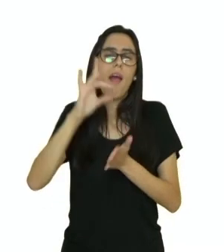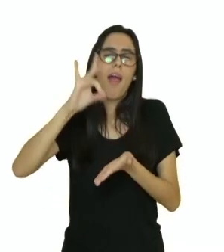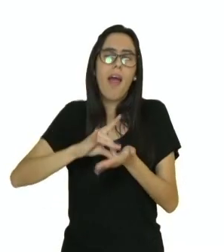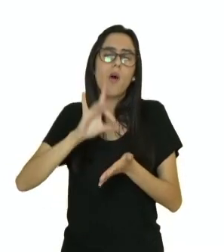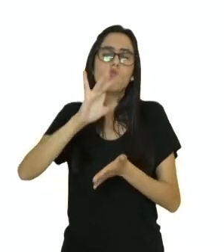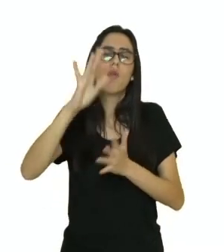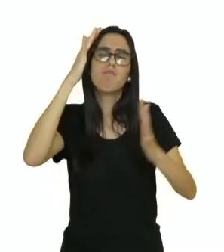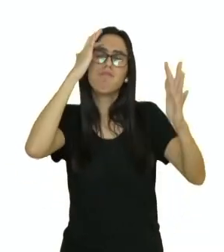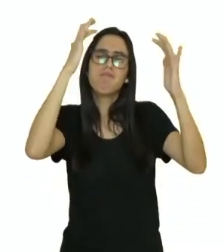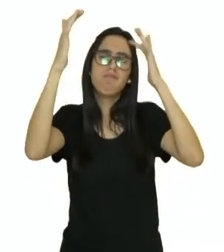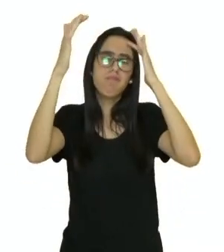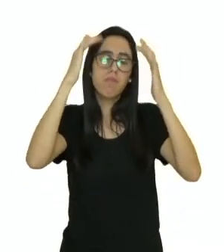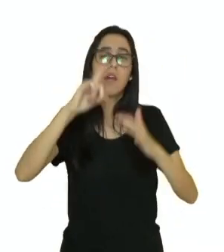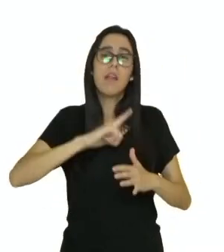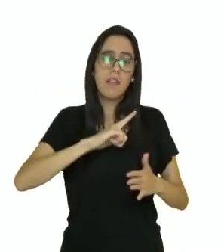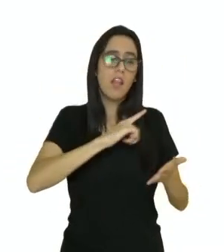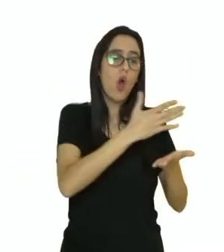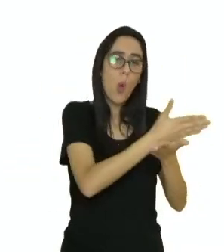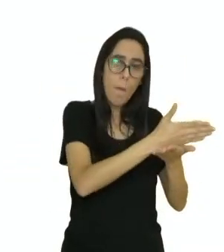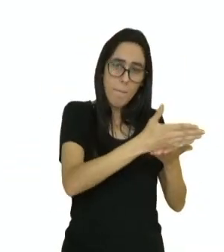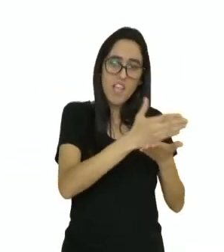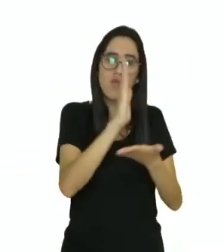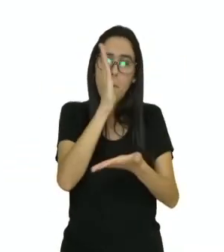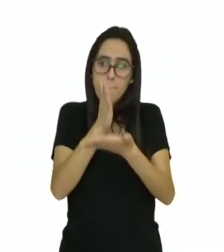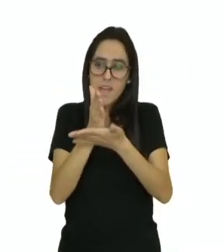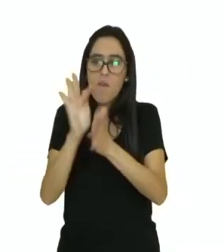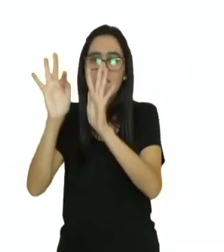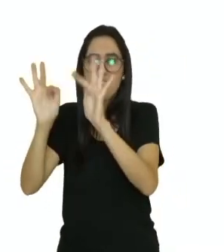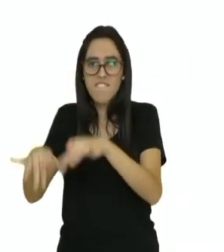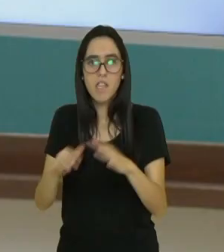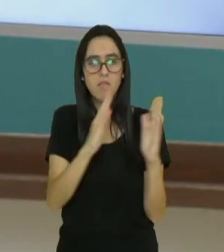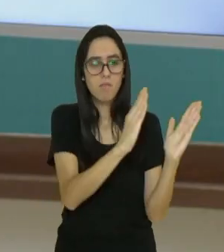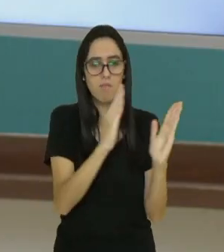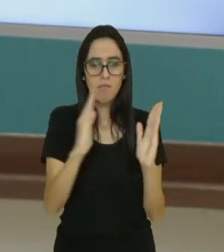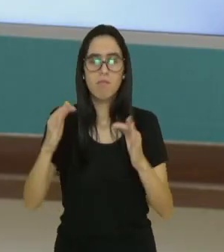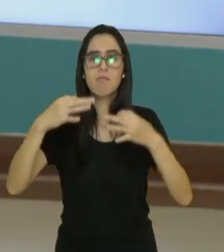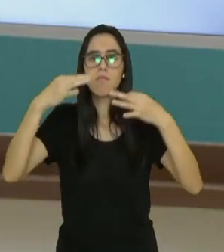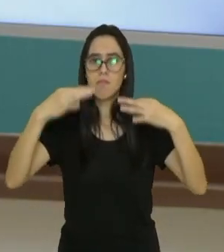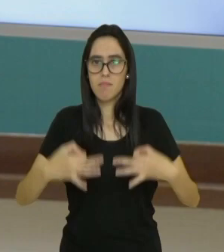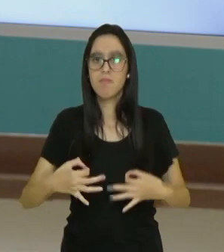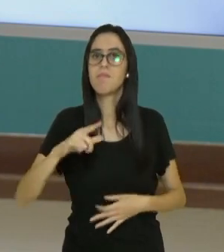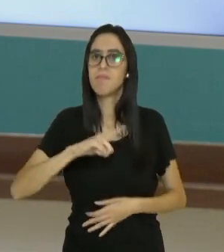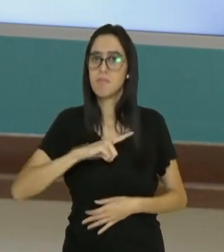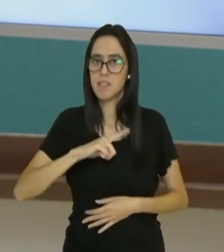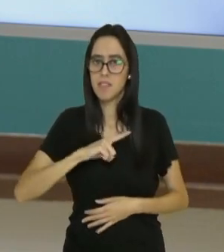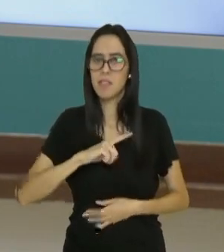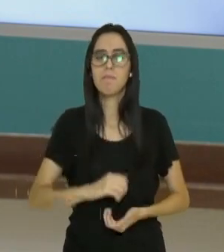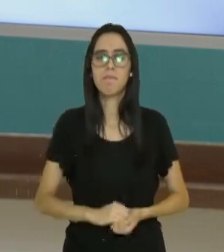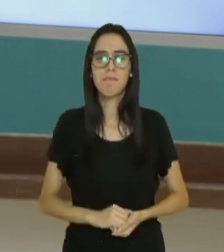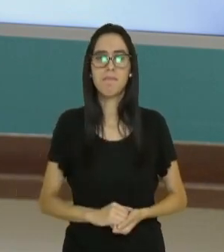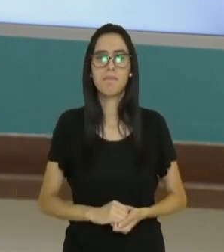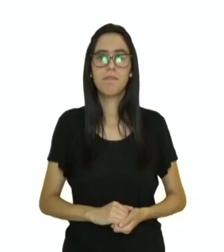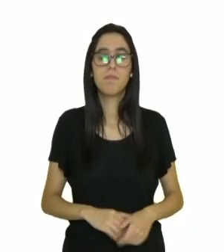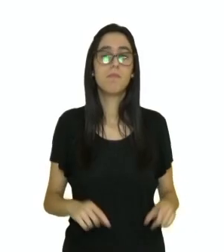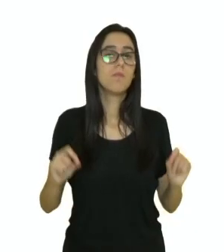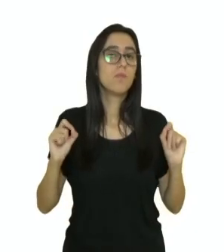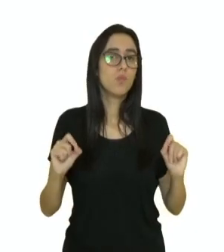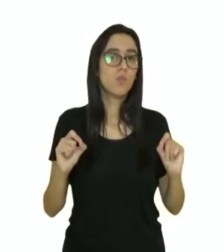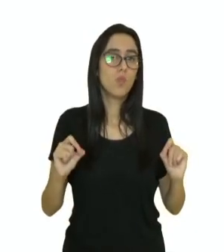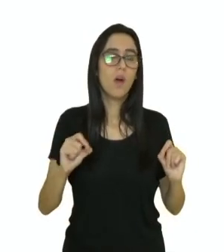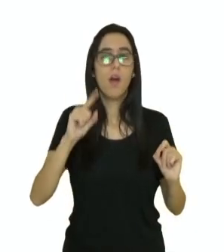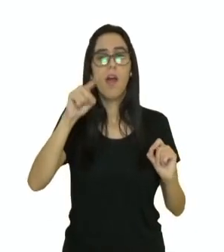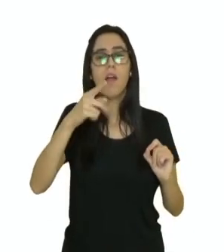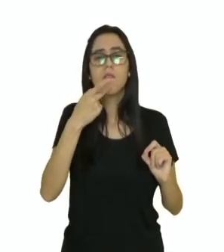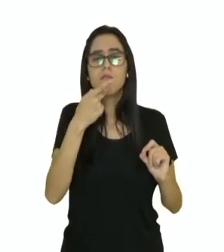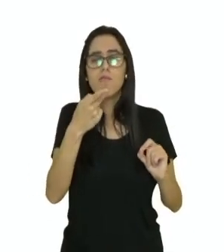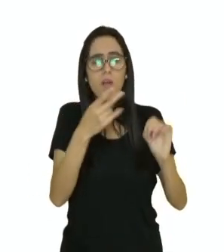imaginários. Tem um começo, meio e fim, então uma sequência lógica de ideias e de informações. Eles são narrados de maneira